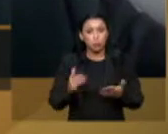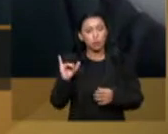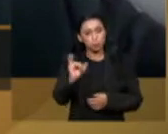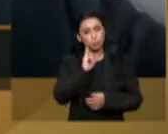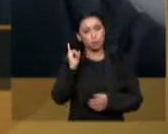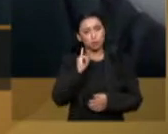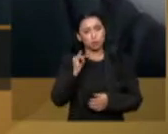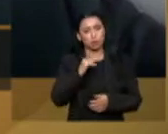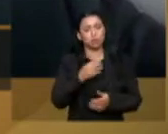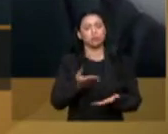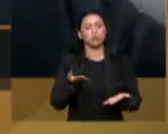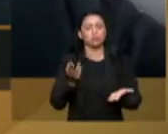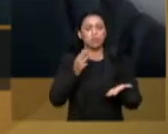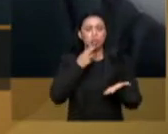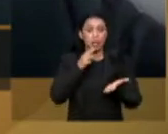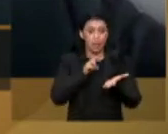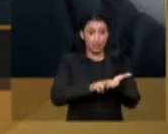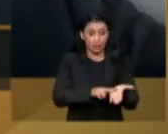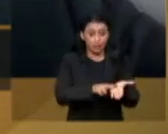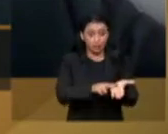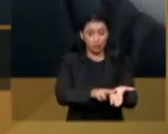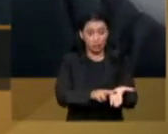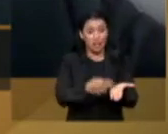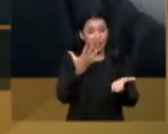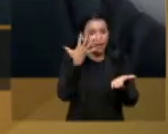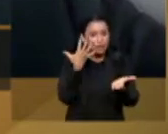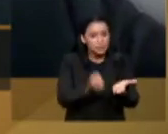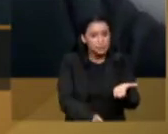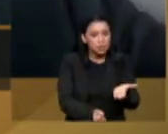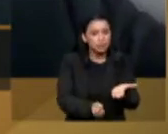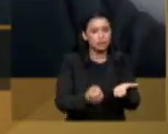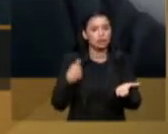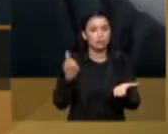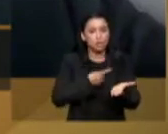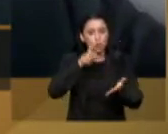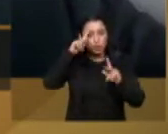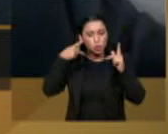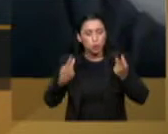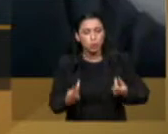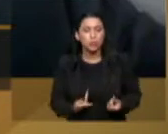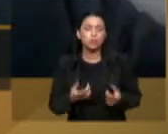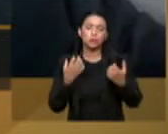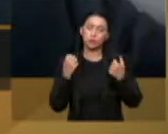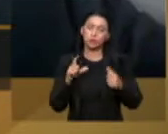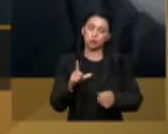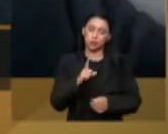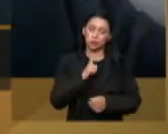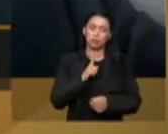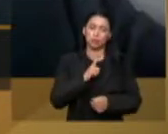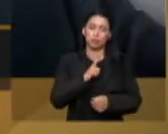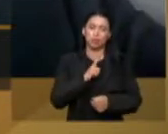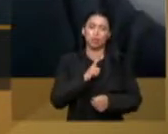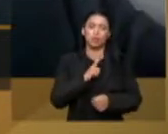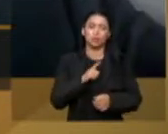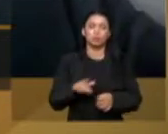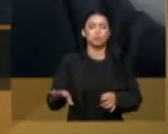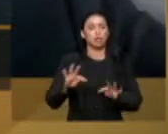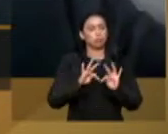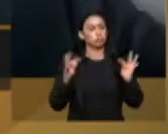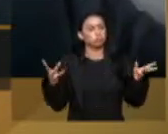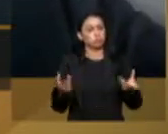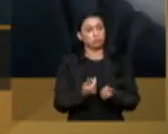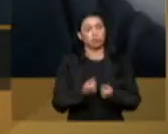a carta é o déficit da adesão que nós, seres humanos, temos ainda à integralidade desses